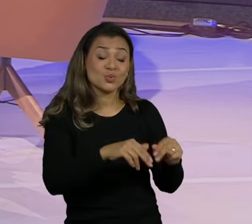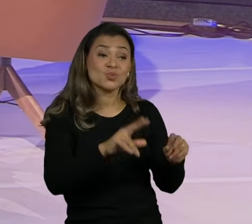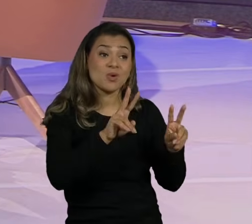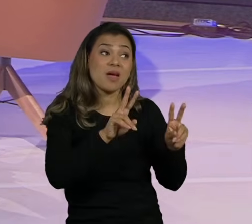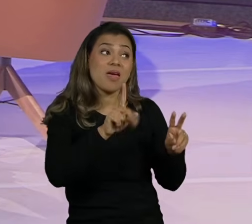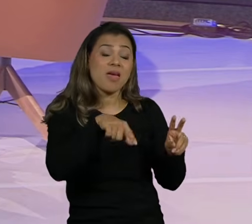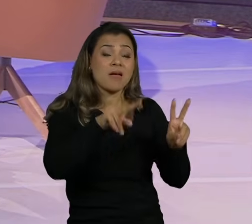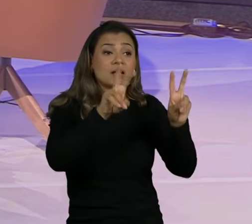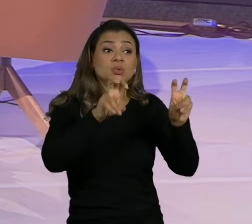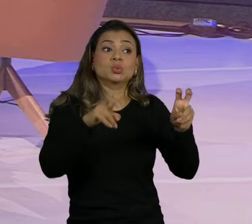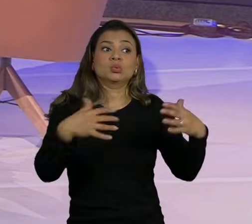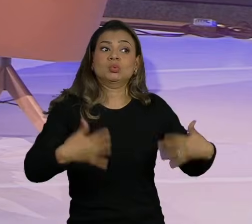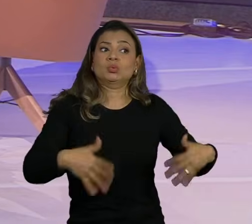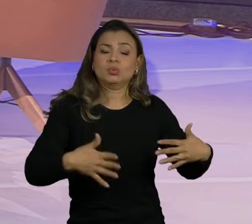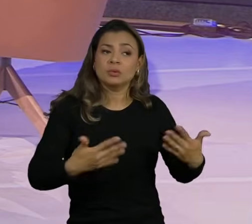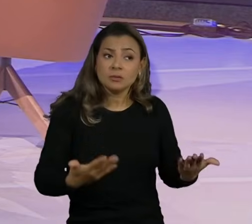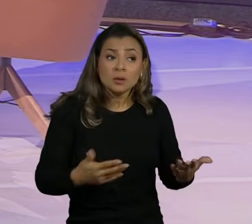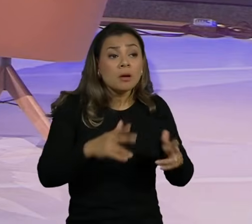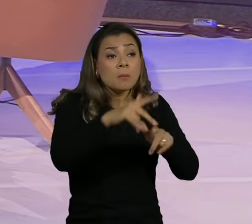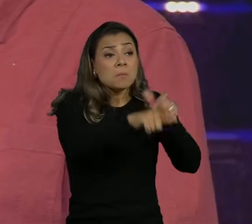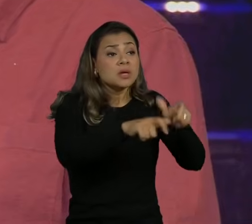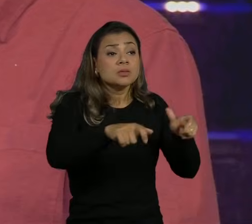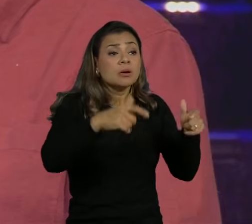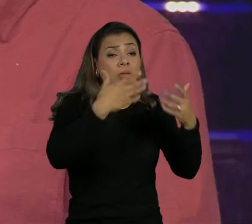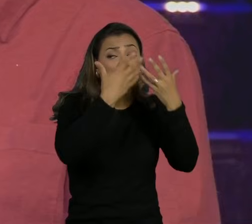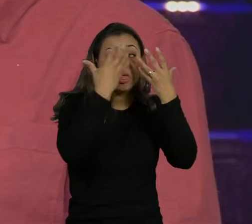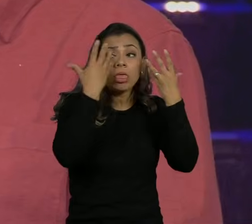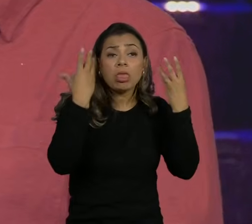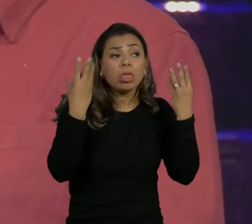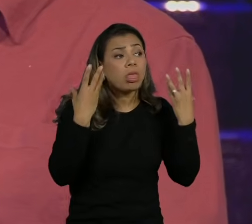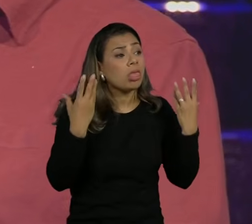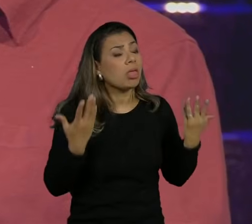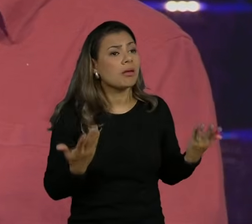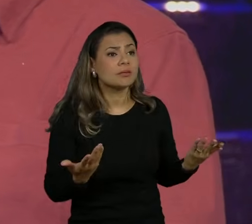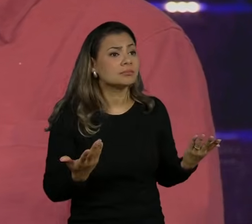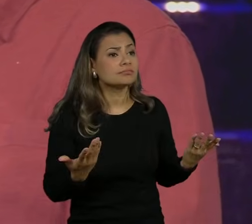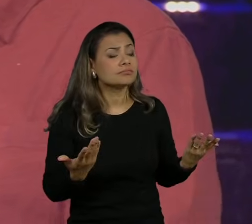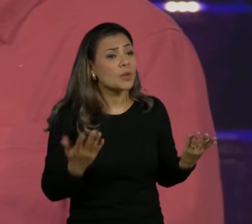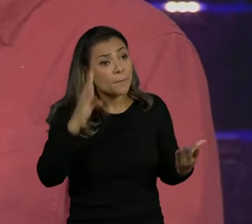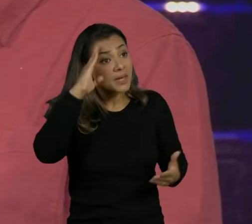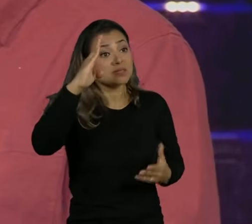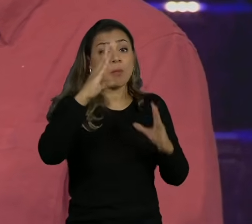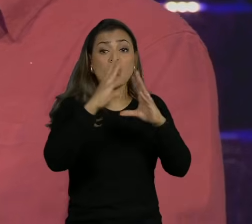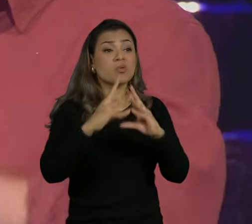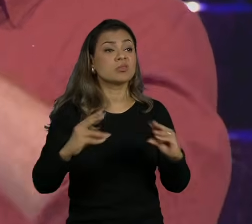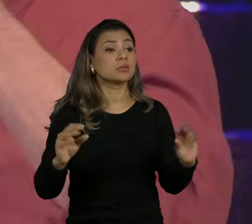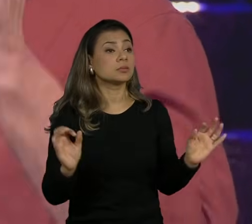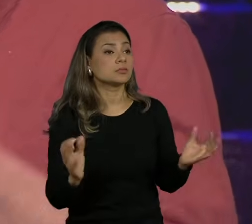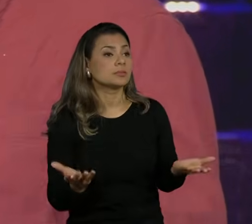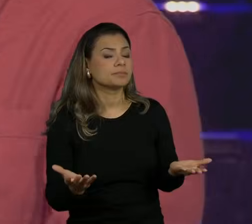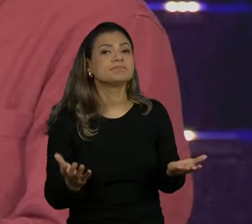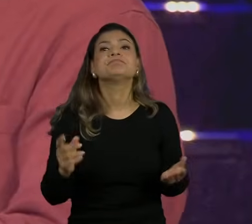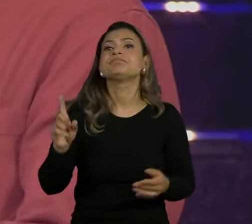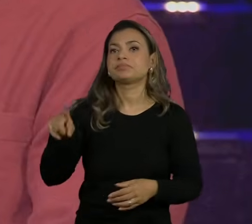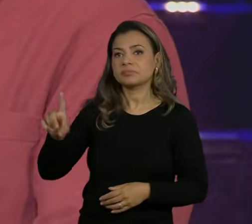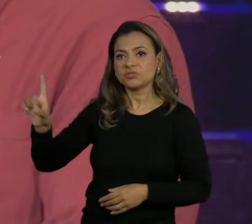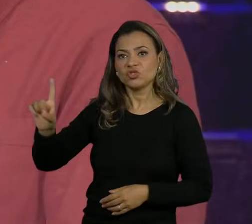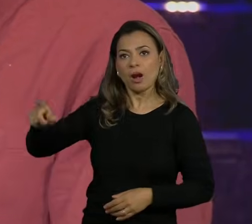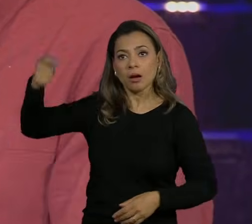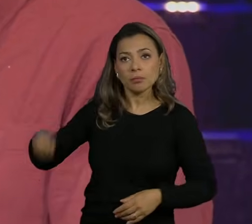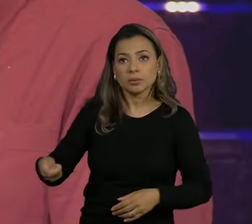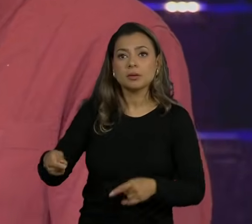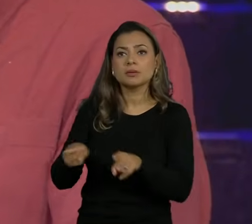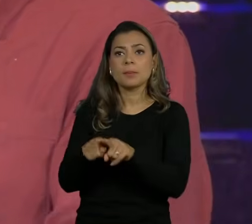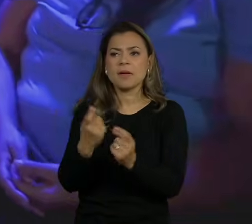comum ali. E aí as pessoas esquecem do resto, né? Exatamente. Eu acho que essa coisa da extrema-direita e as loucuras aí